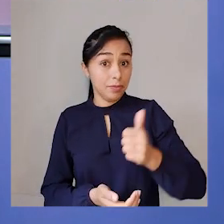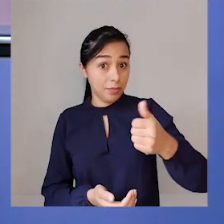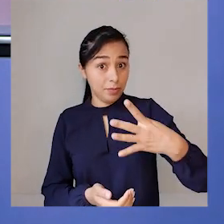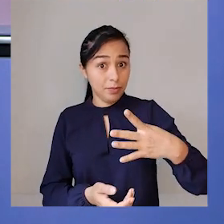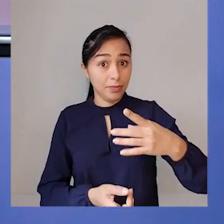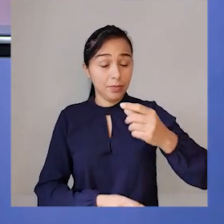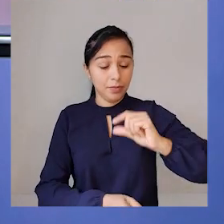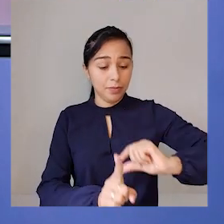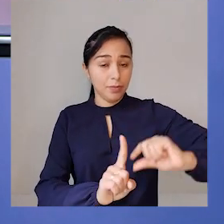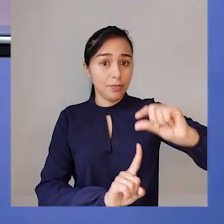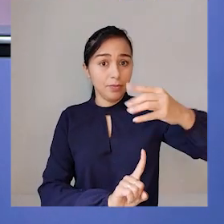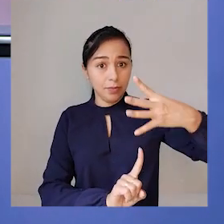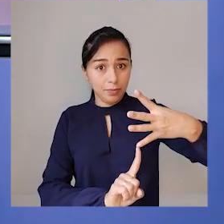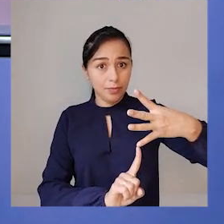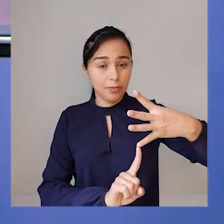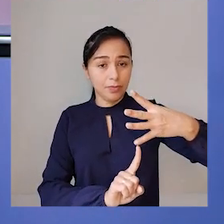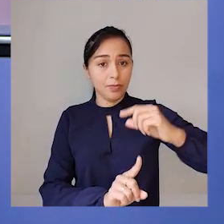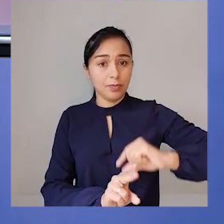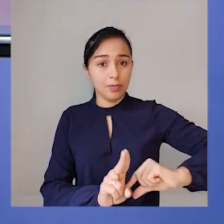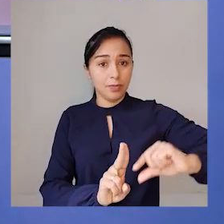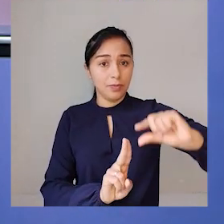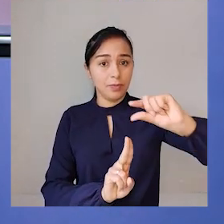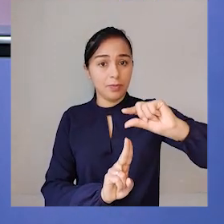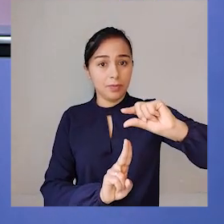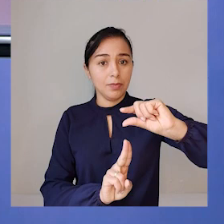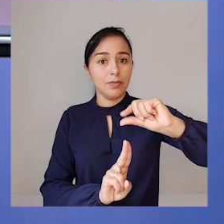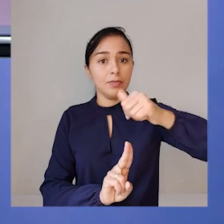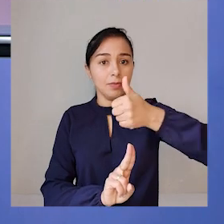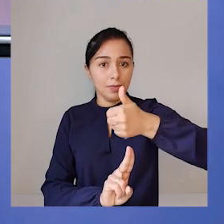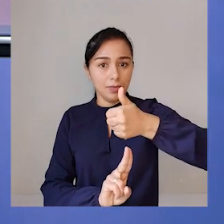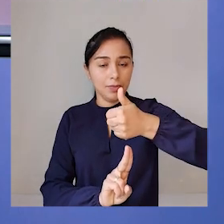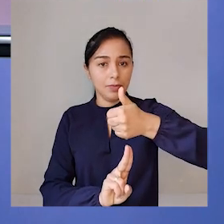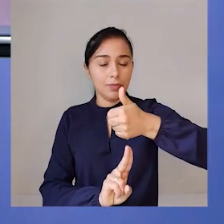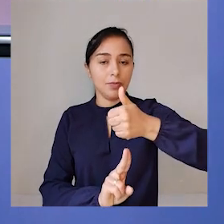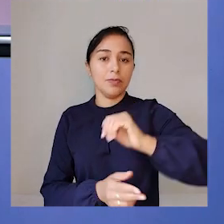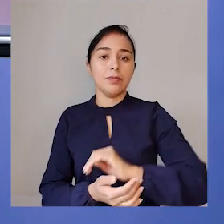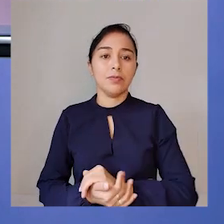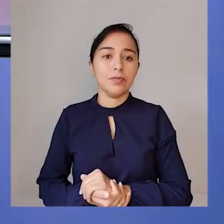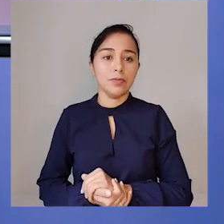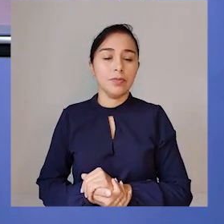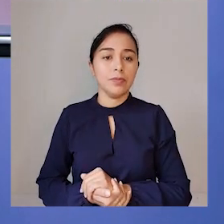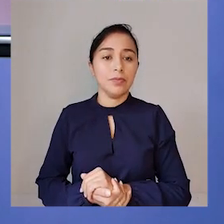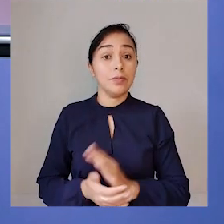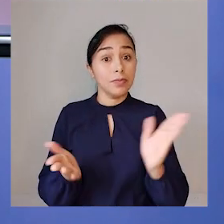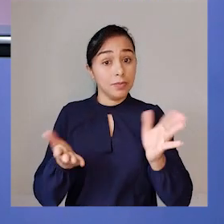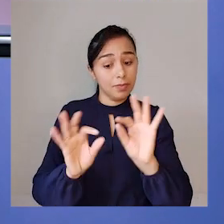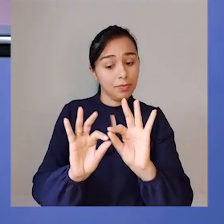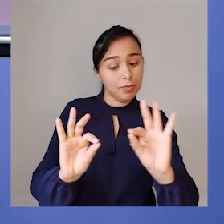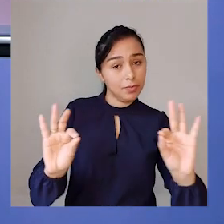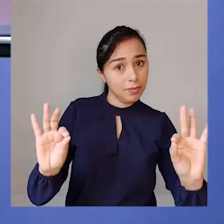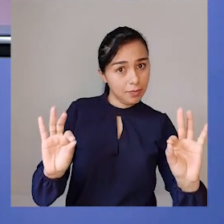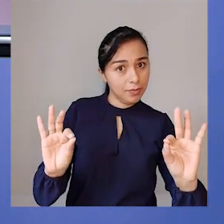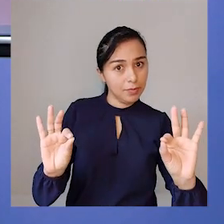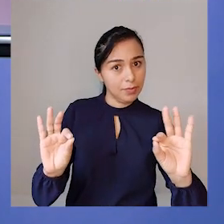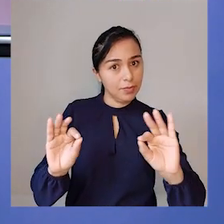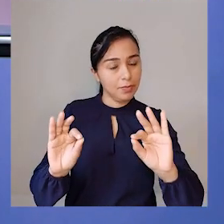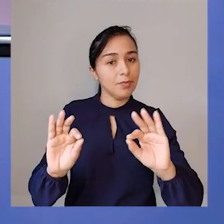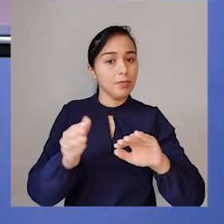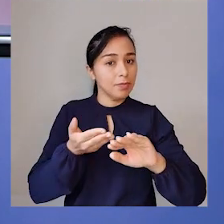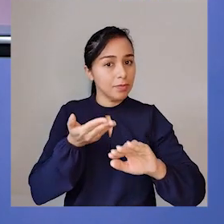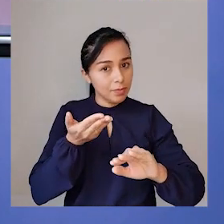o 4 é a unidade e o 1 é a dezena. Eu vou passar um traço para fazer a separação